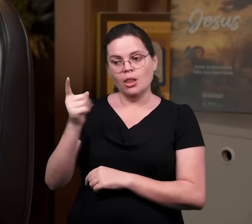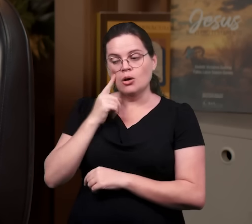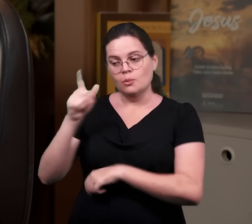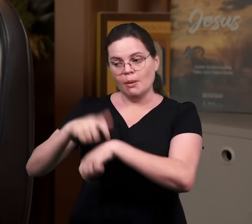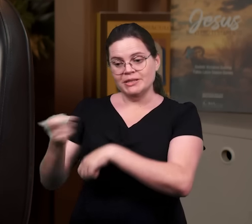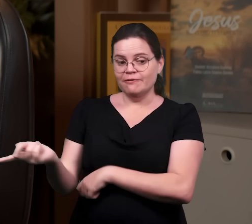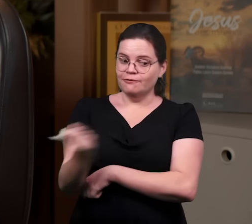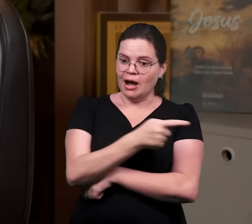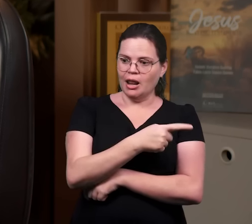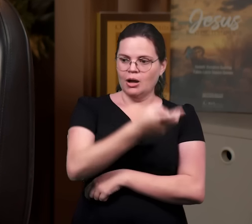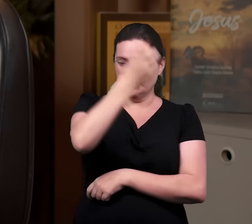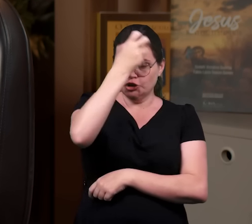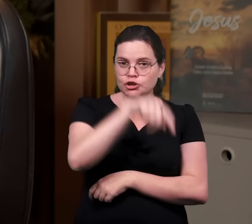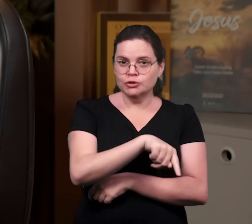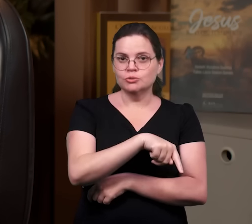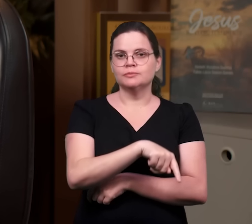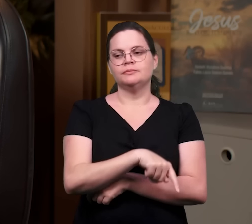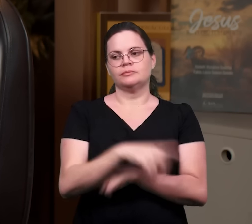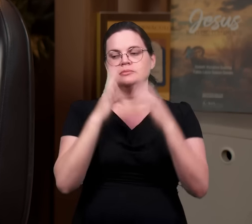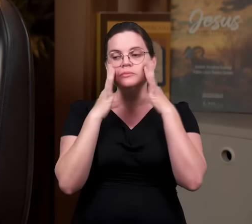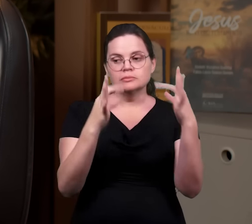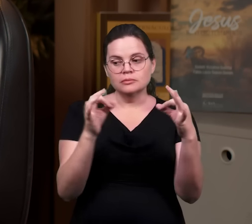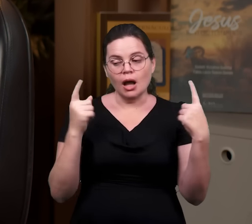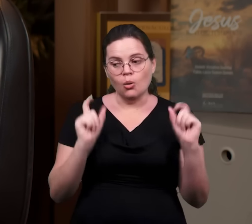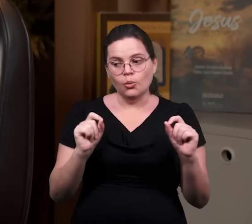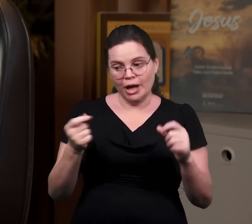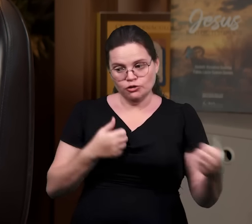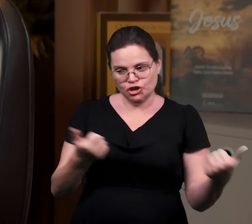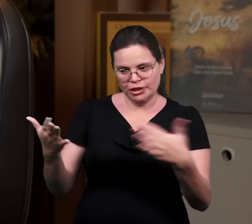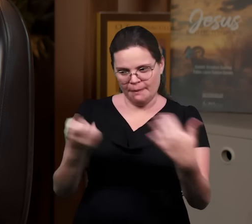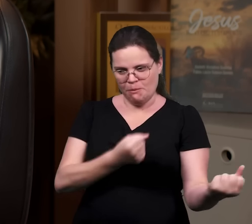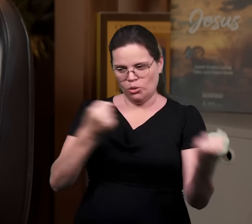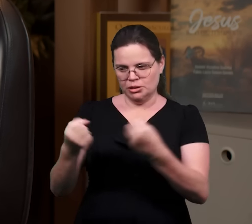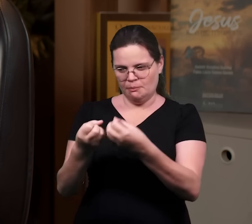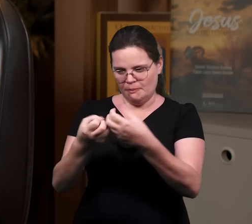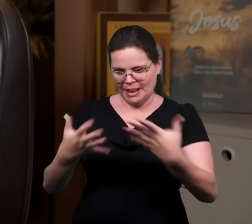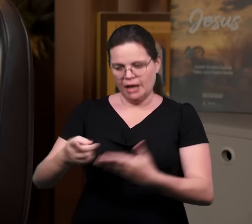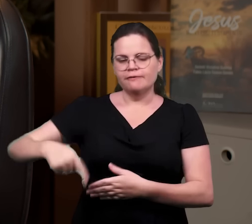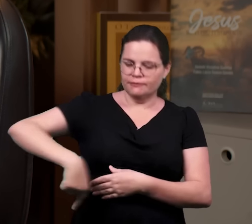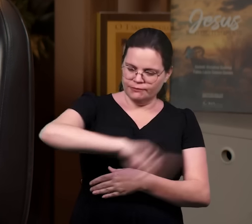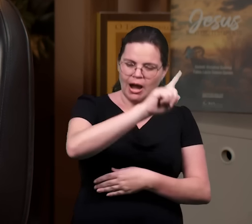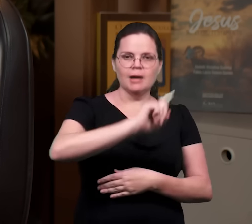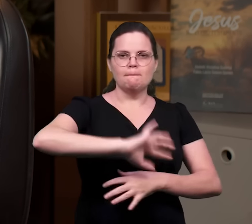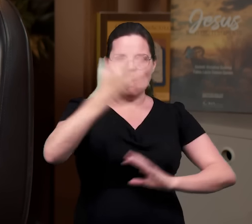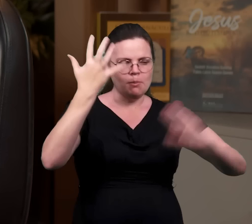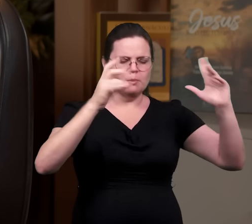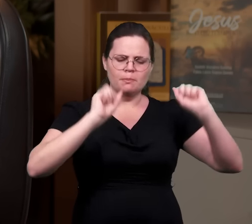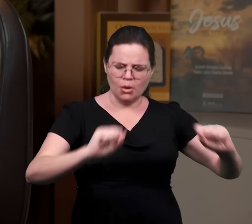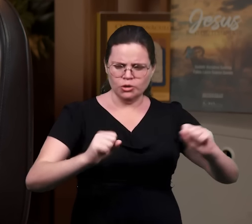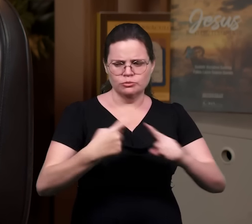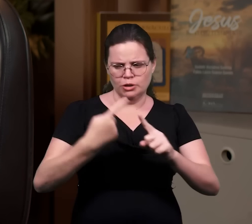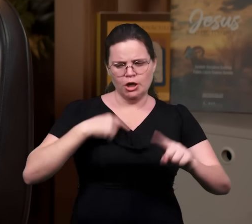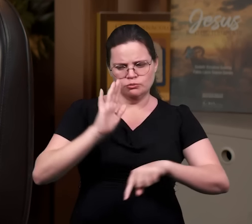para ele: quando voltares ao Egito, atente que faça diante de Faraó todas as maravilhas que eu